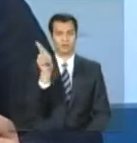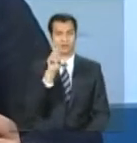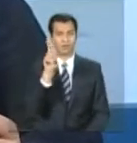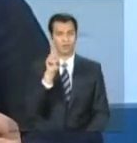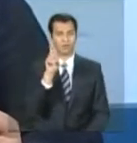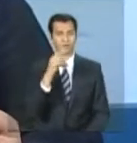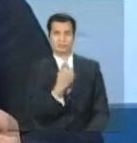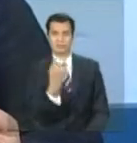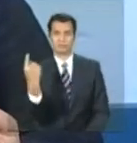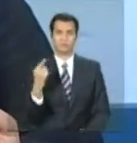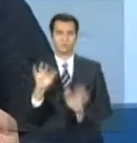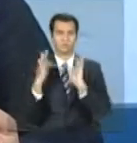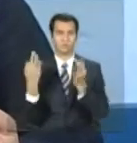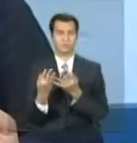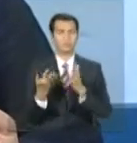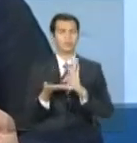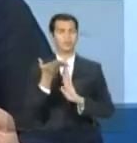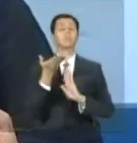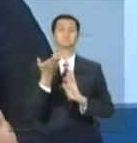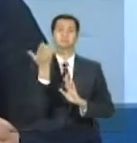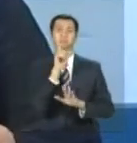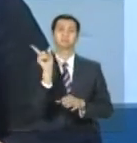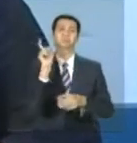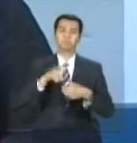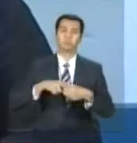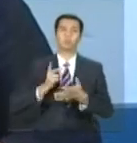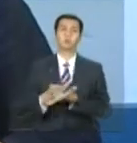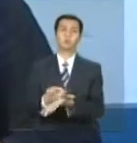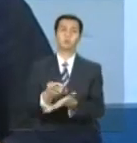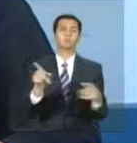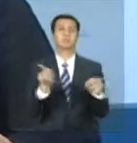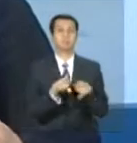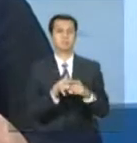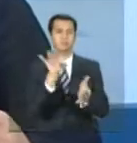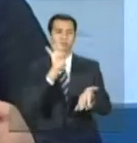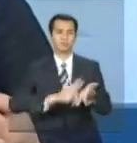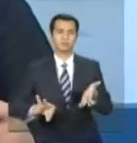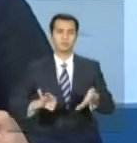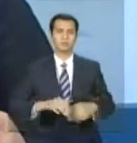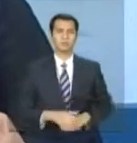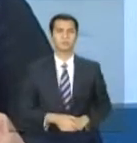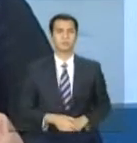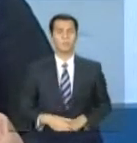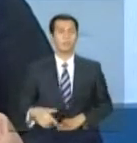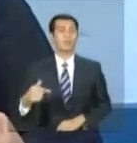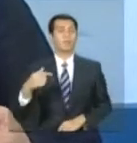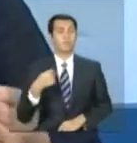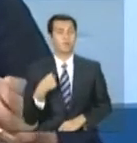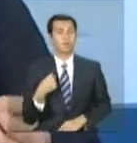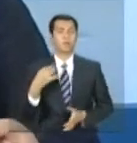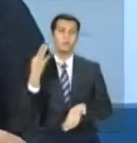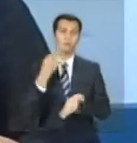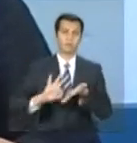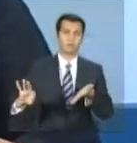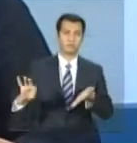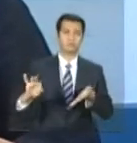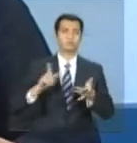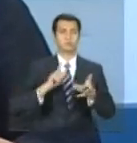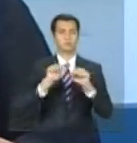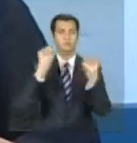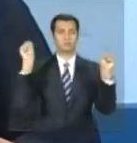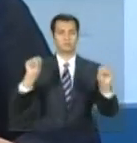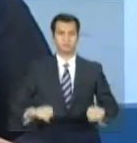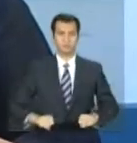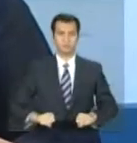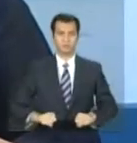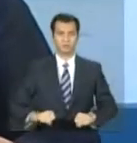e também sobre a atualização cadastral no seguinte: quando eu atualizo um cadastro, o sistema do cadastro